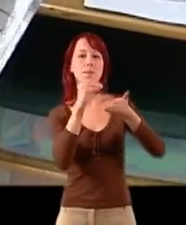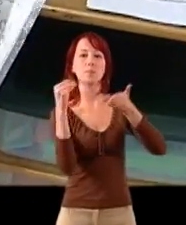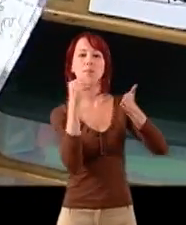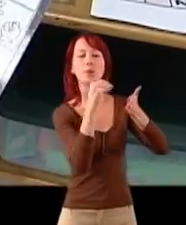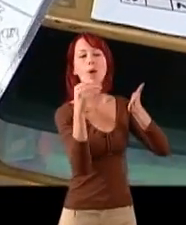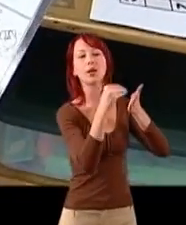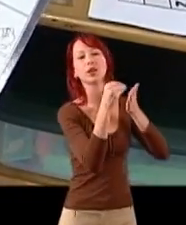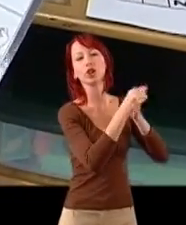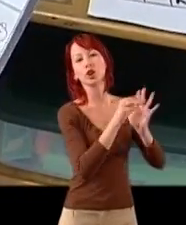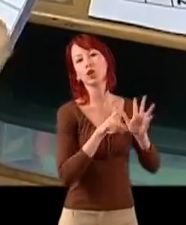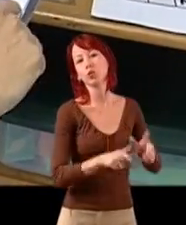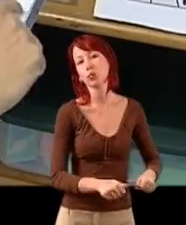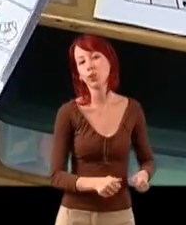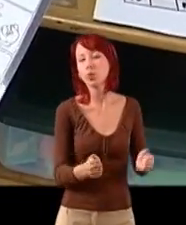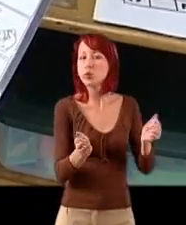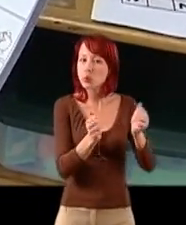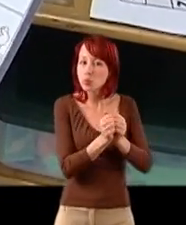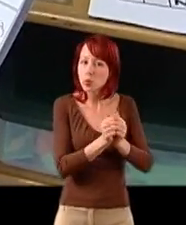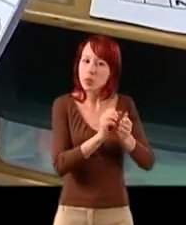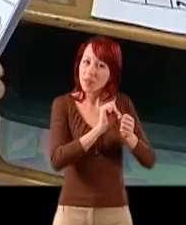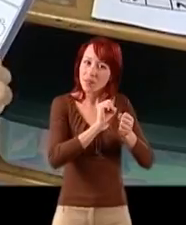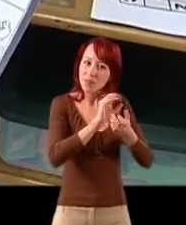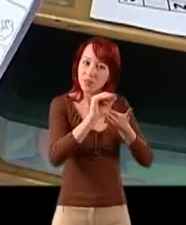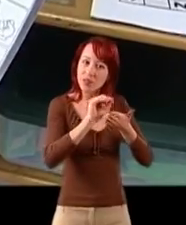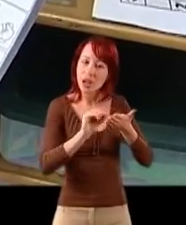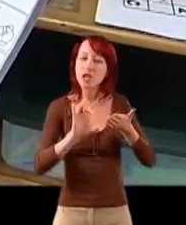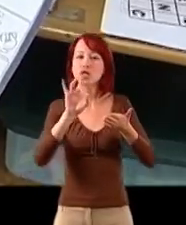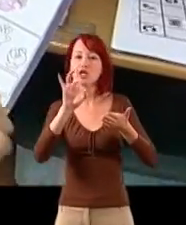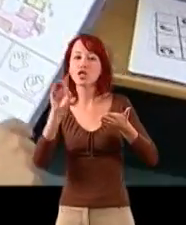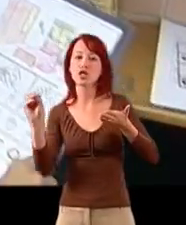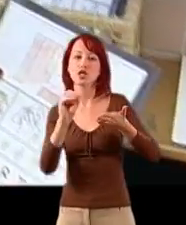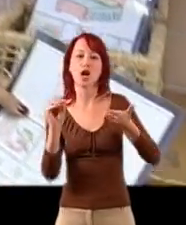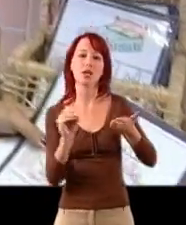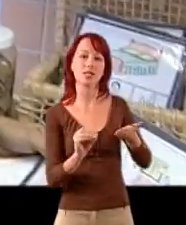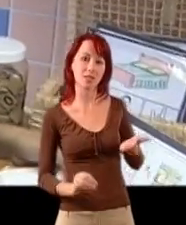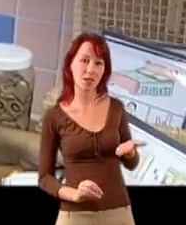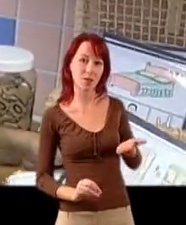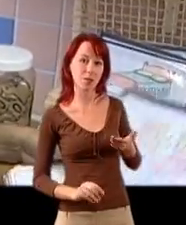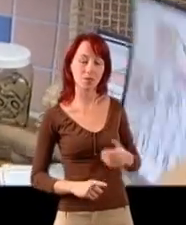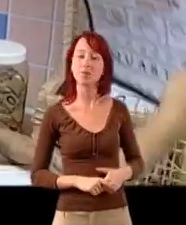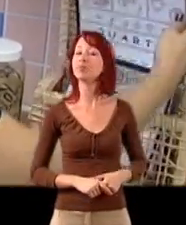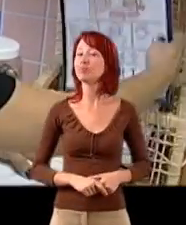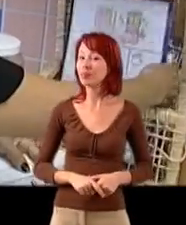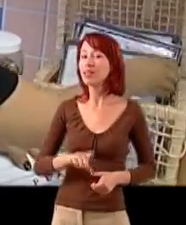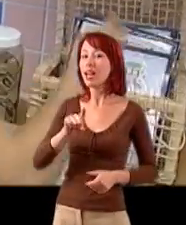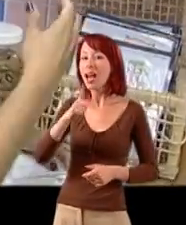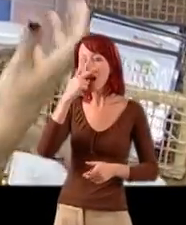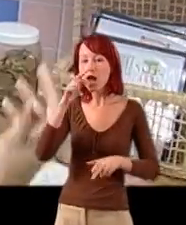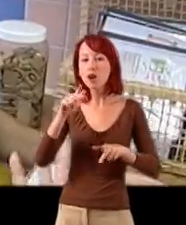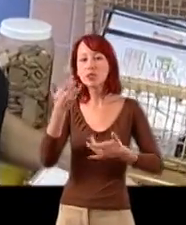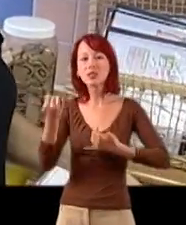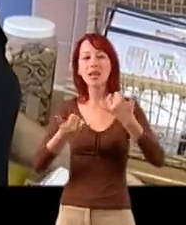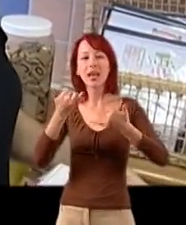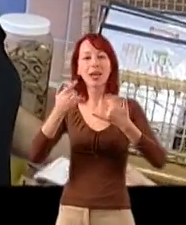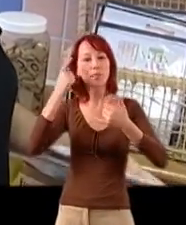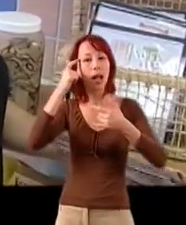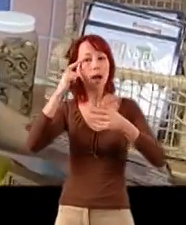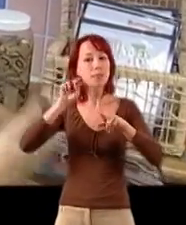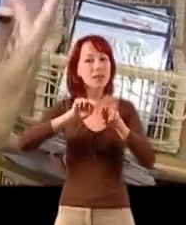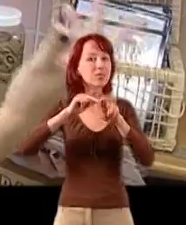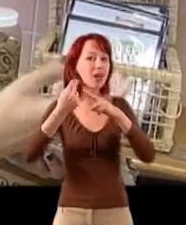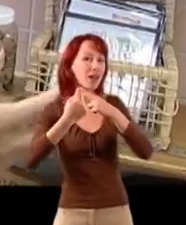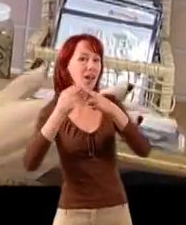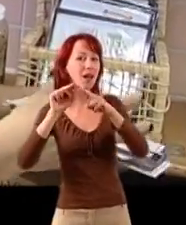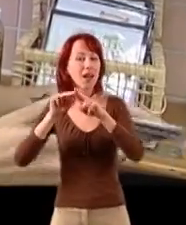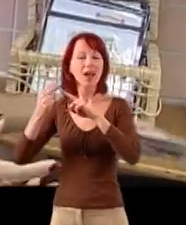Ela vai ter que montar essa peça, essa peça, essa daqui e essa daqui. Então, é como se fosse um quebra-cabeça,